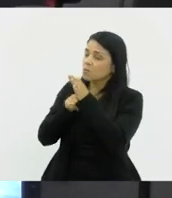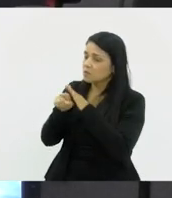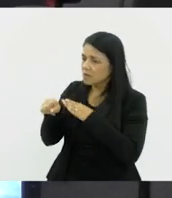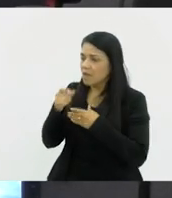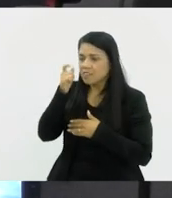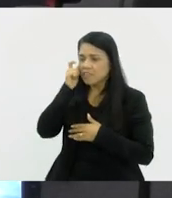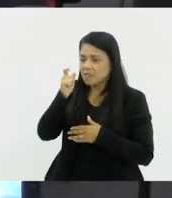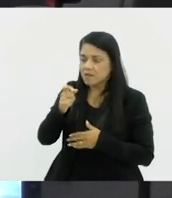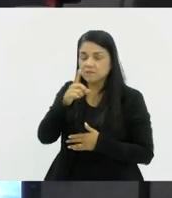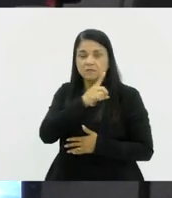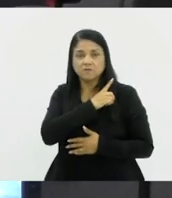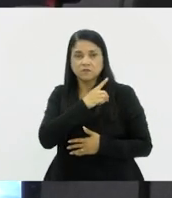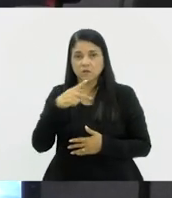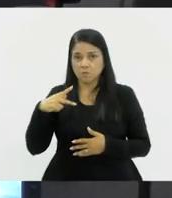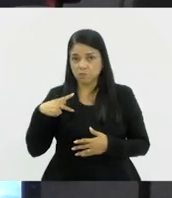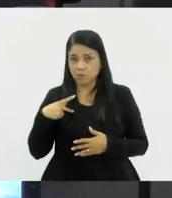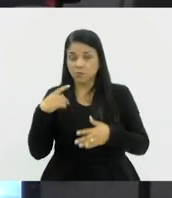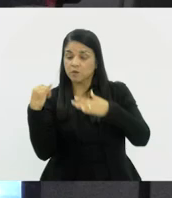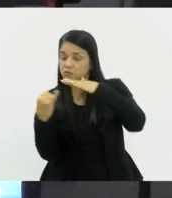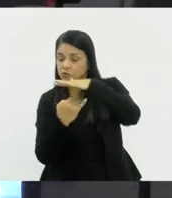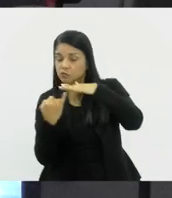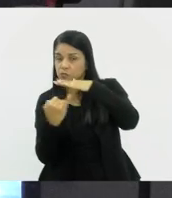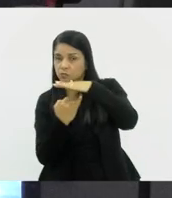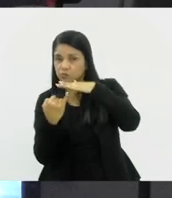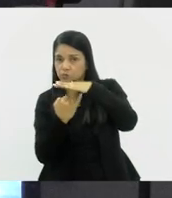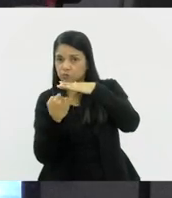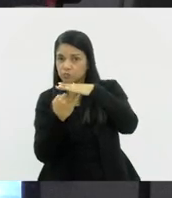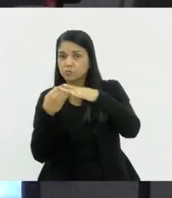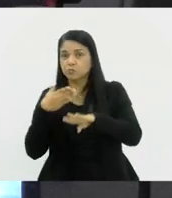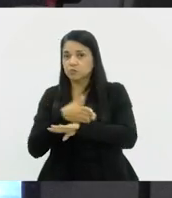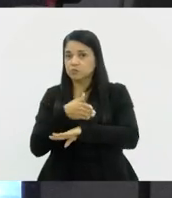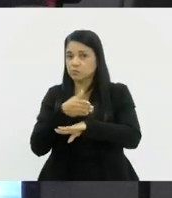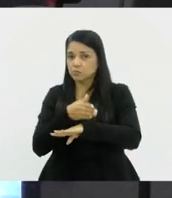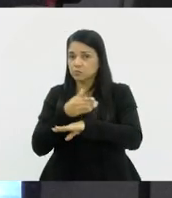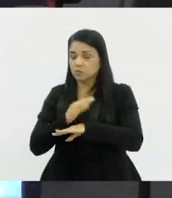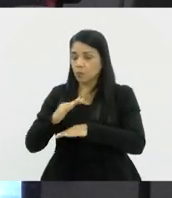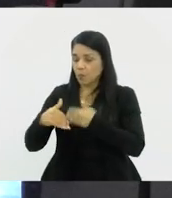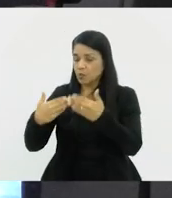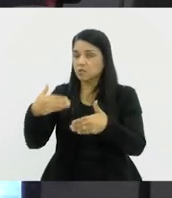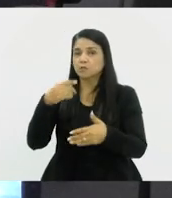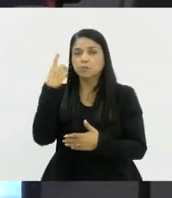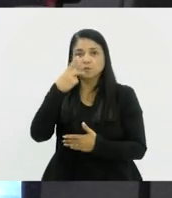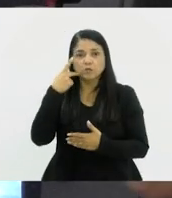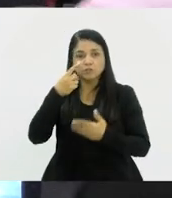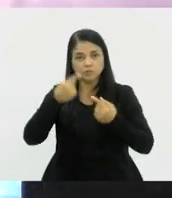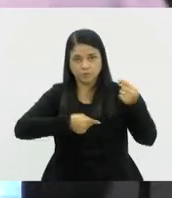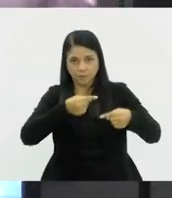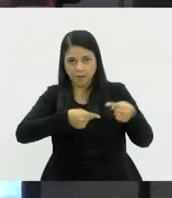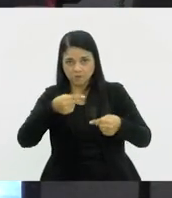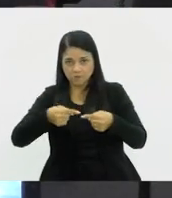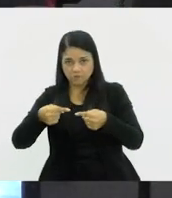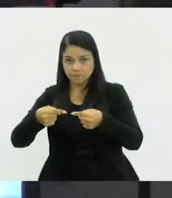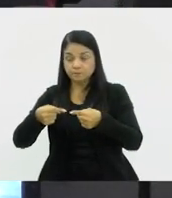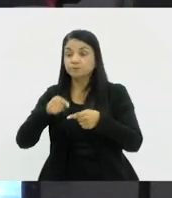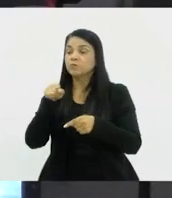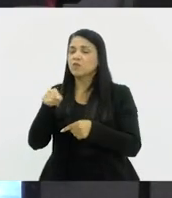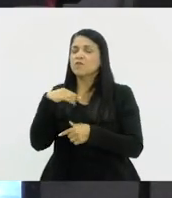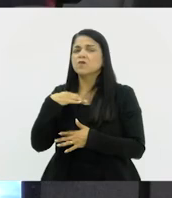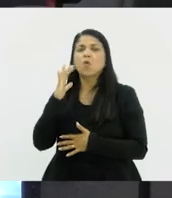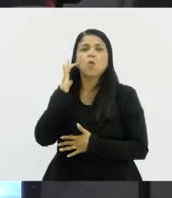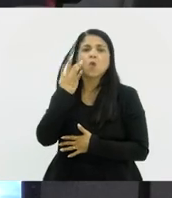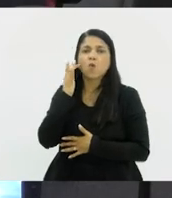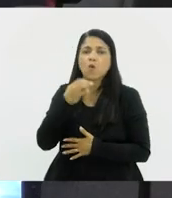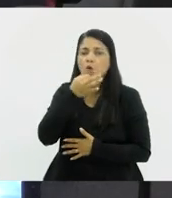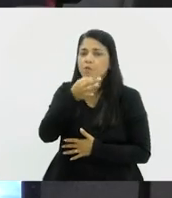interesse da Defensoria que as instituições eh participem desse processo político e desse debate e o que você acha da própria